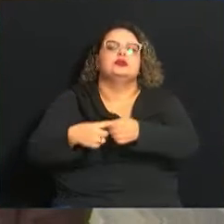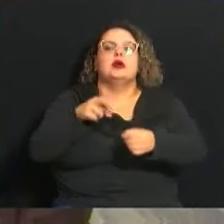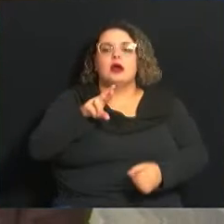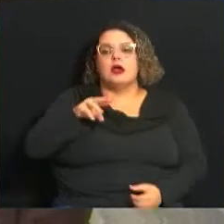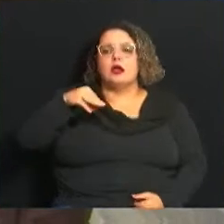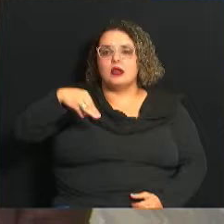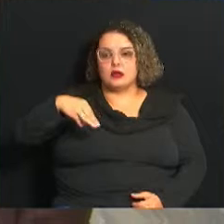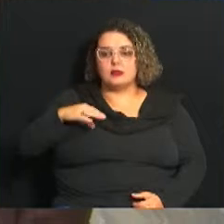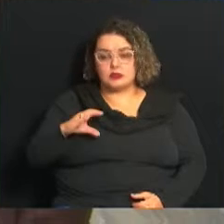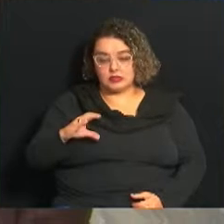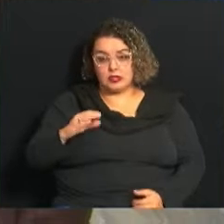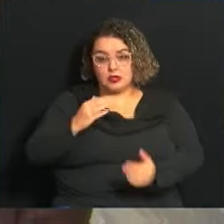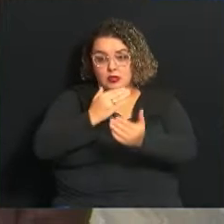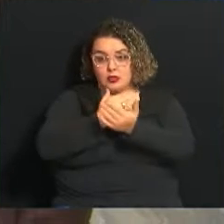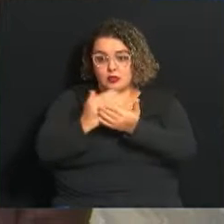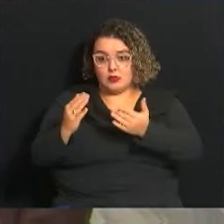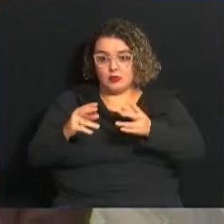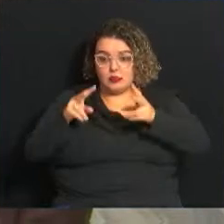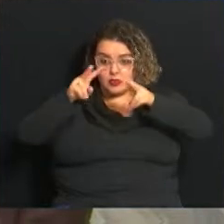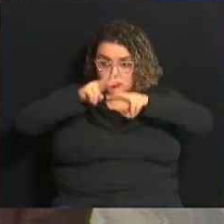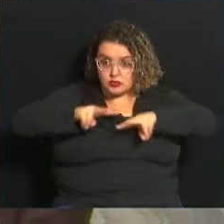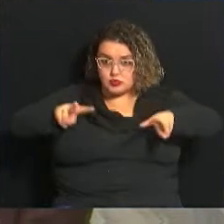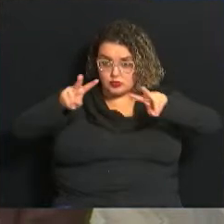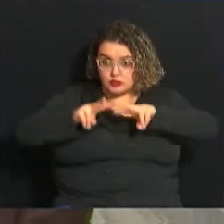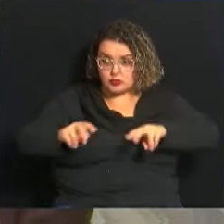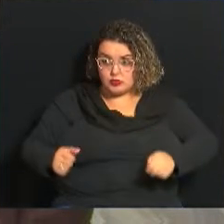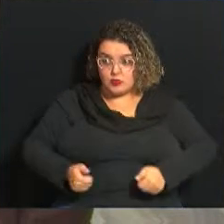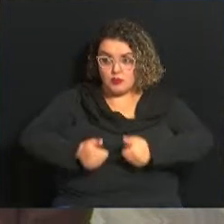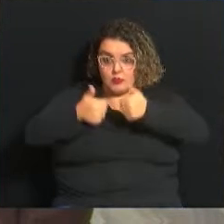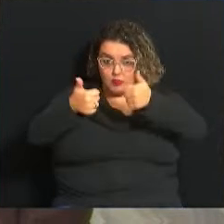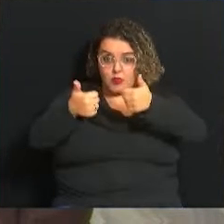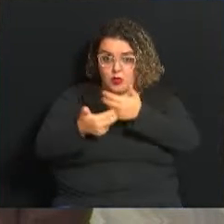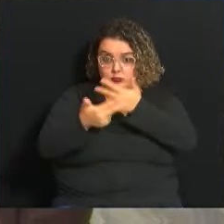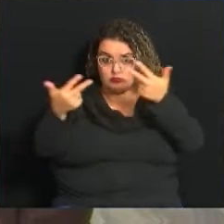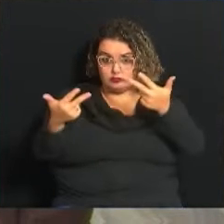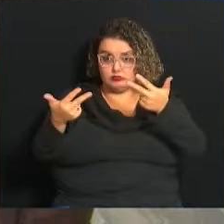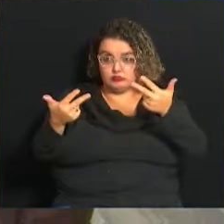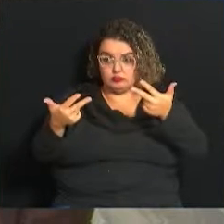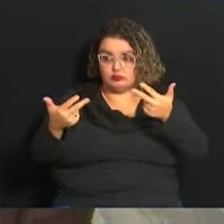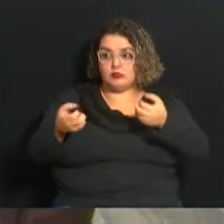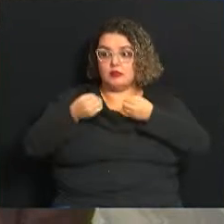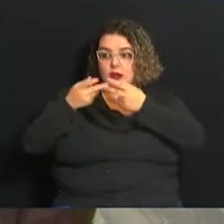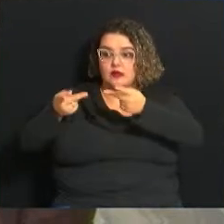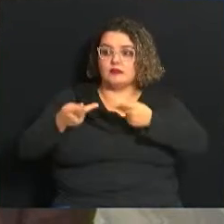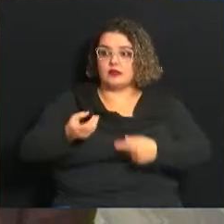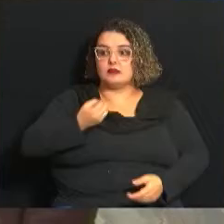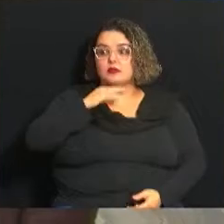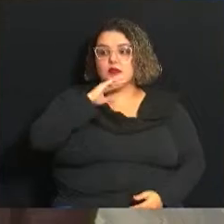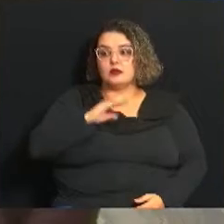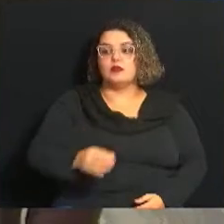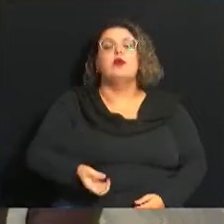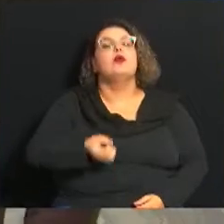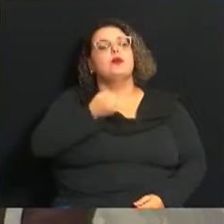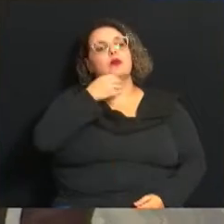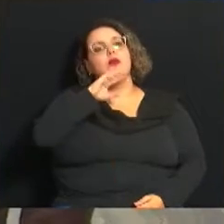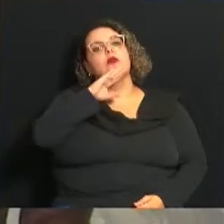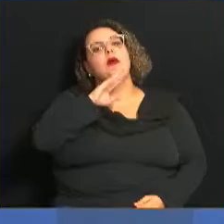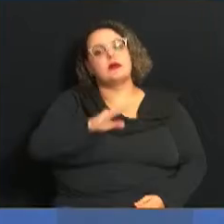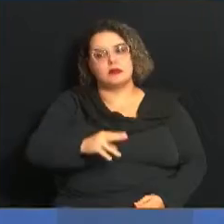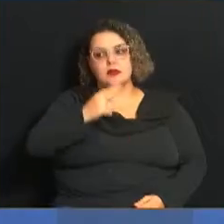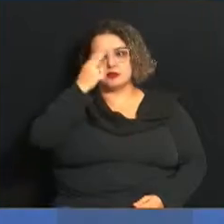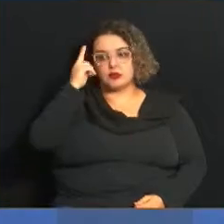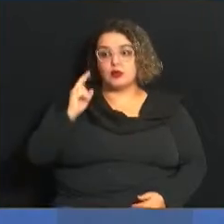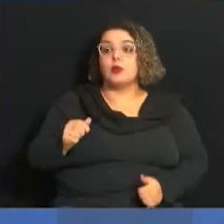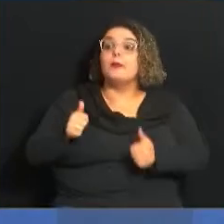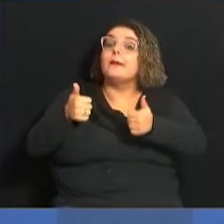gente começa com um panorama, uma notícia positiva, né, Mirna? Seja bem-vindo e boa tarde. Boa tarde, Gabriel. É positiva,